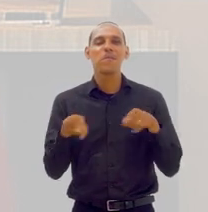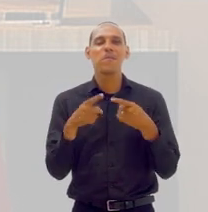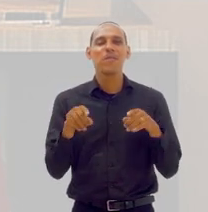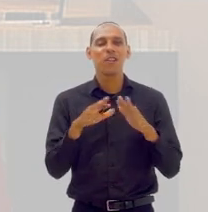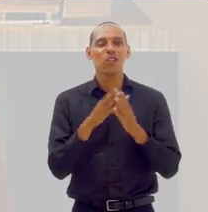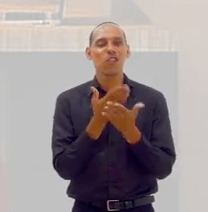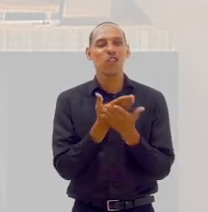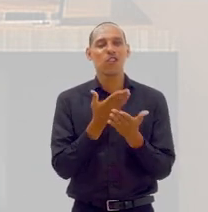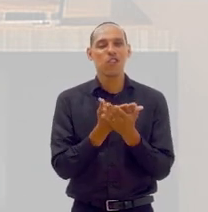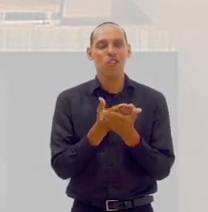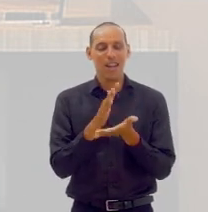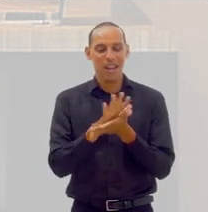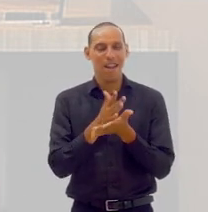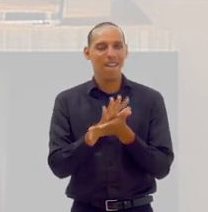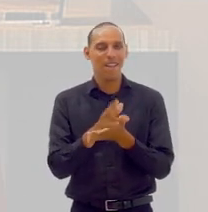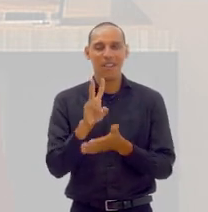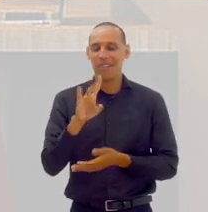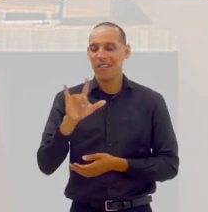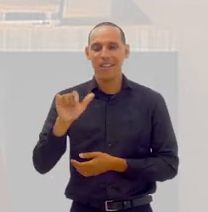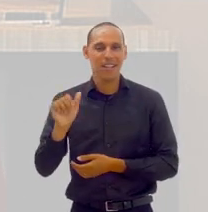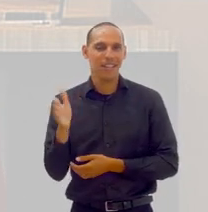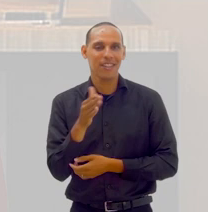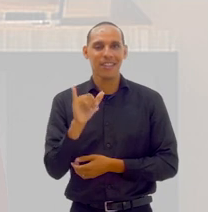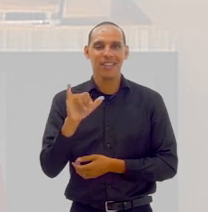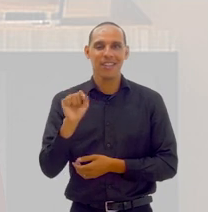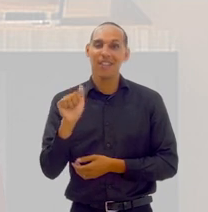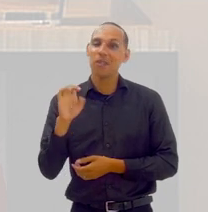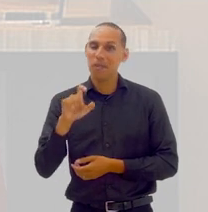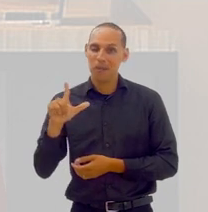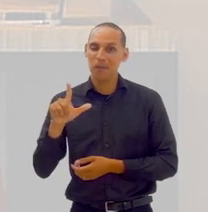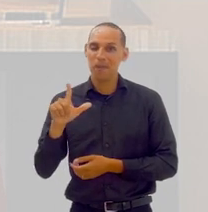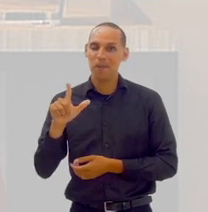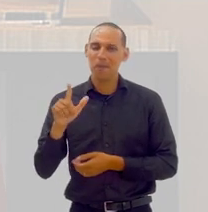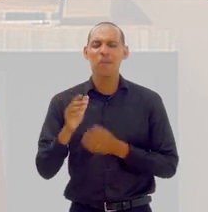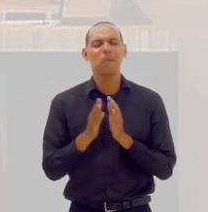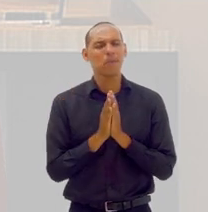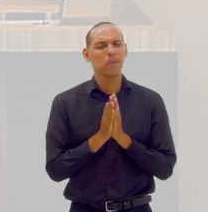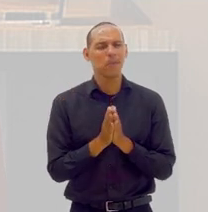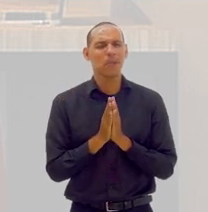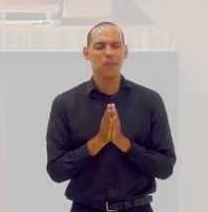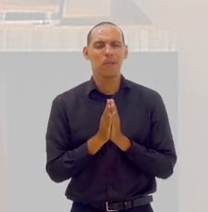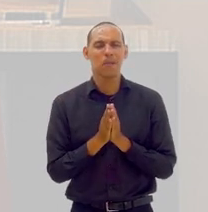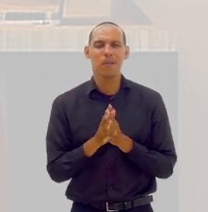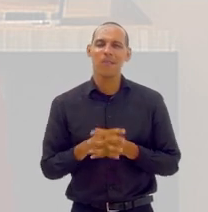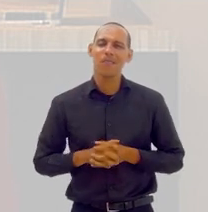Vila Isabel. E aí eu queria que o senhor